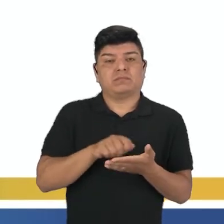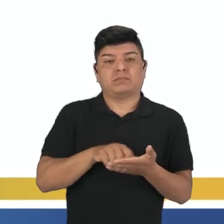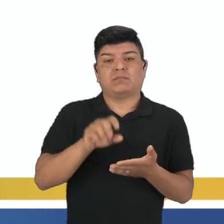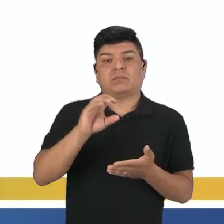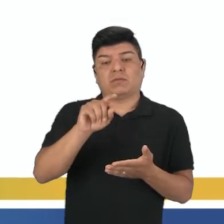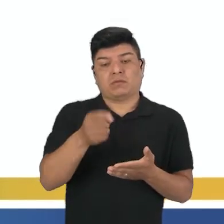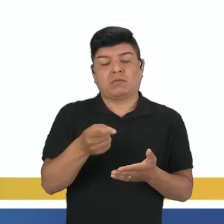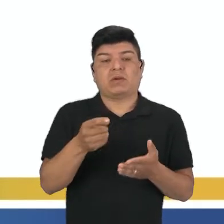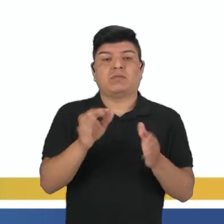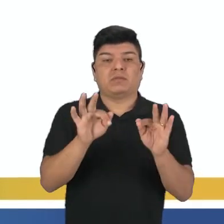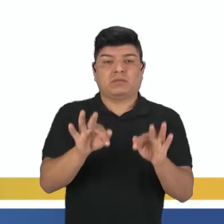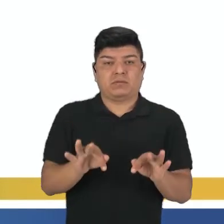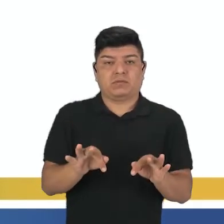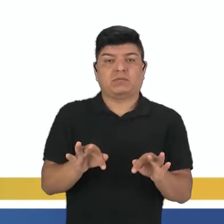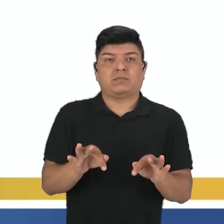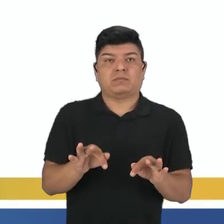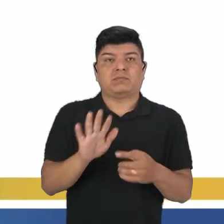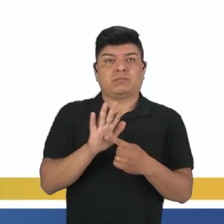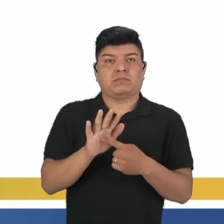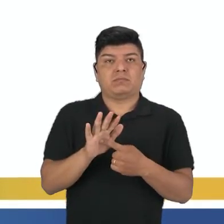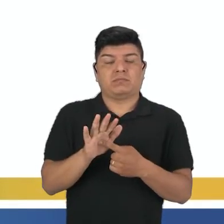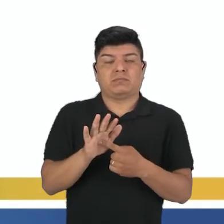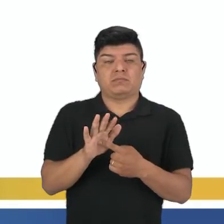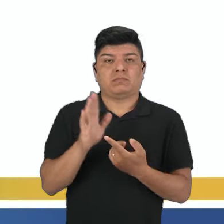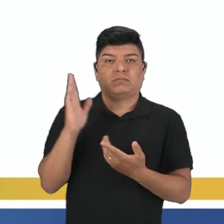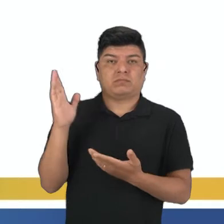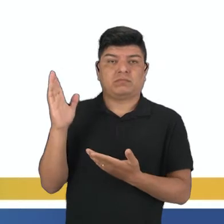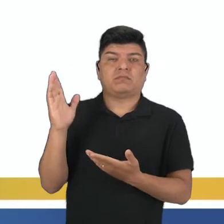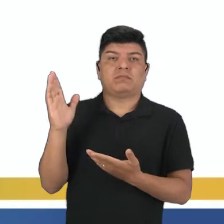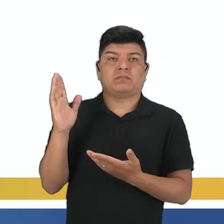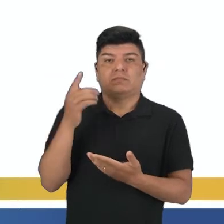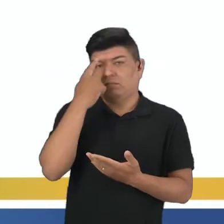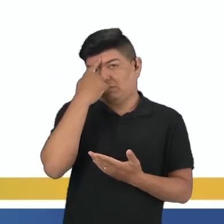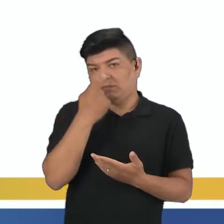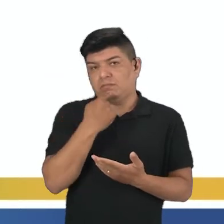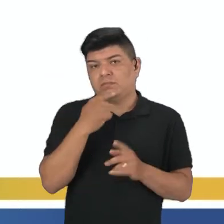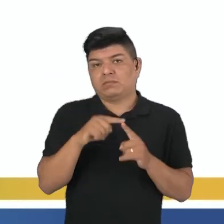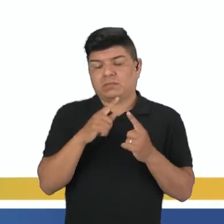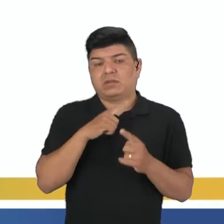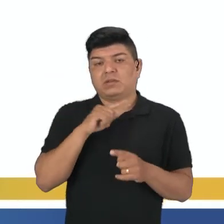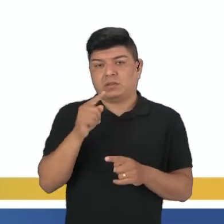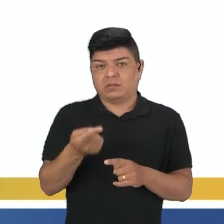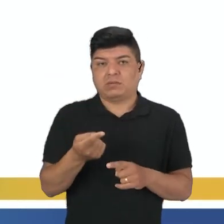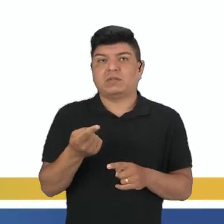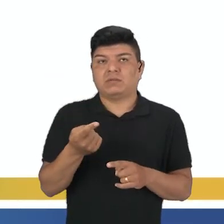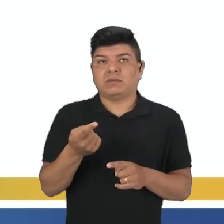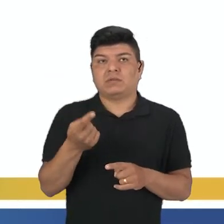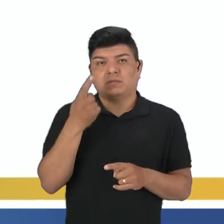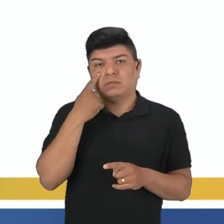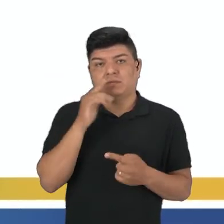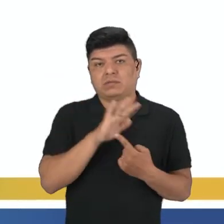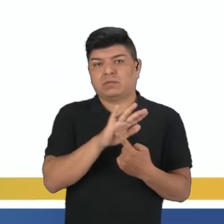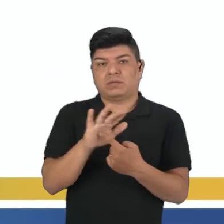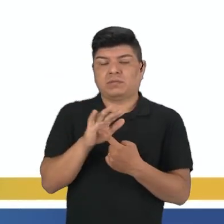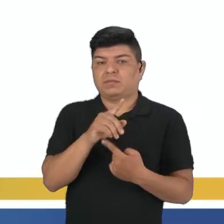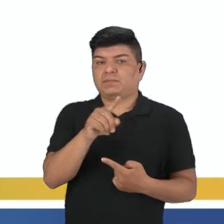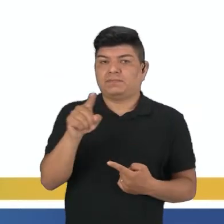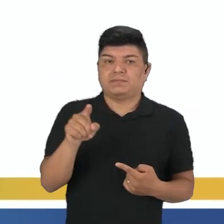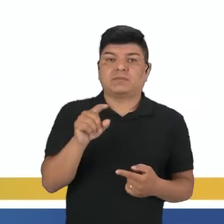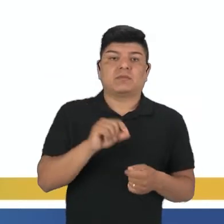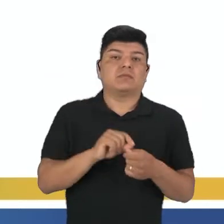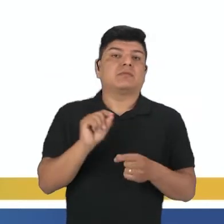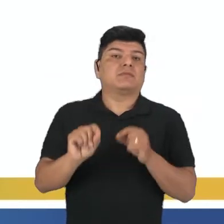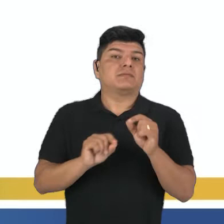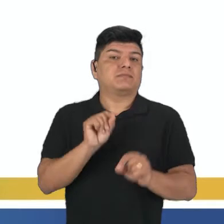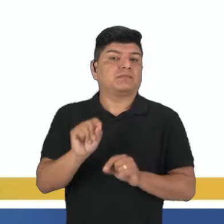uma vírgula lá no final. Ela não aparece ali na primeira imagem, mas existe uma vírgula ali que eu coloquei para destacar para você. O que